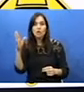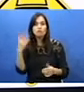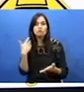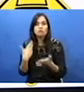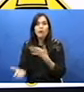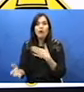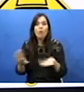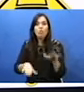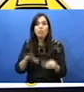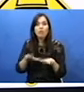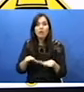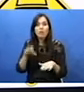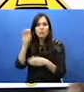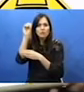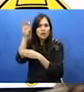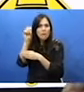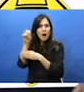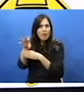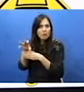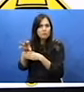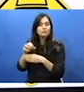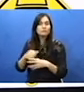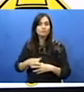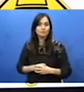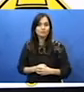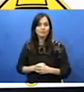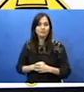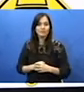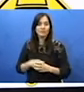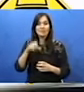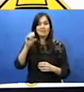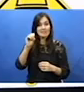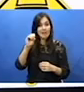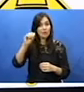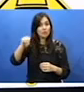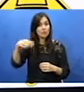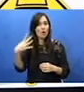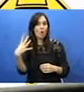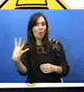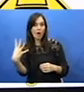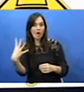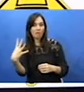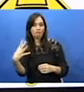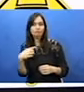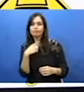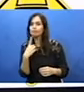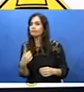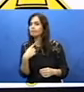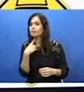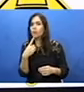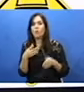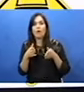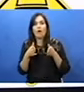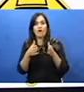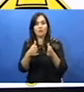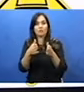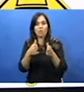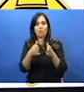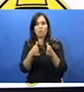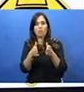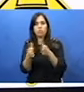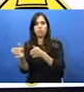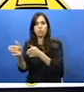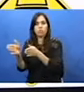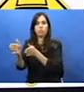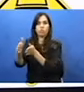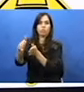quando você está no semáforo. Com 0,4, você já não consegue se manter em linha reta. Você já começa a perder